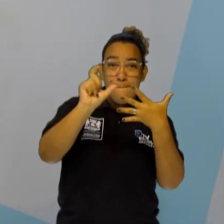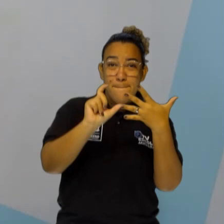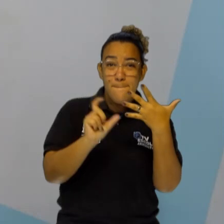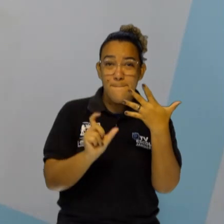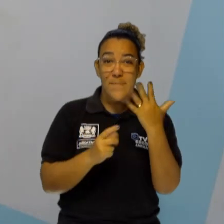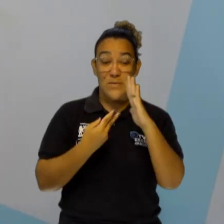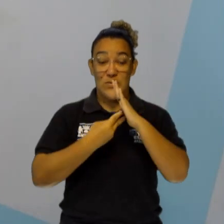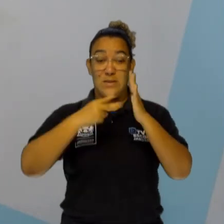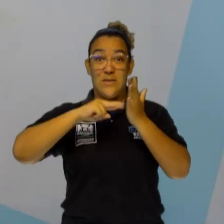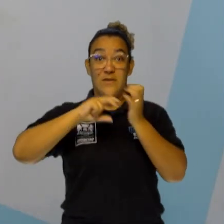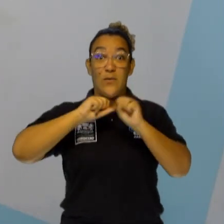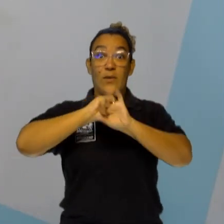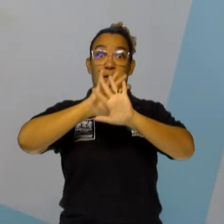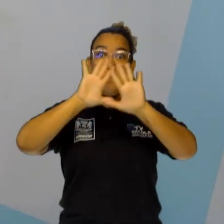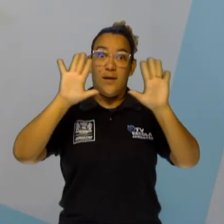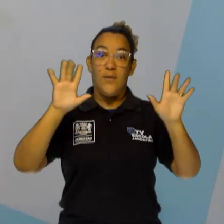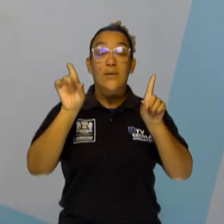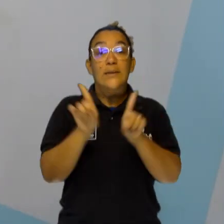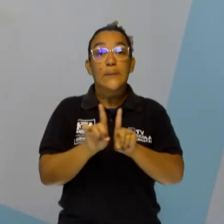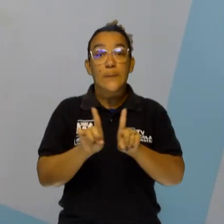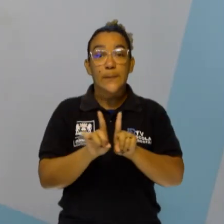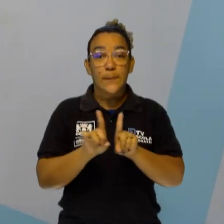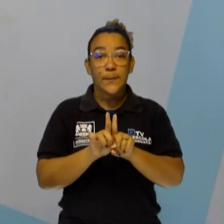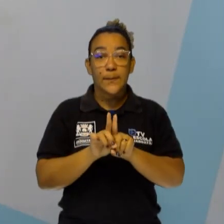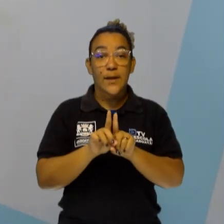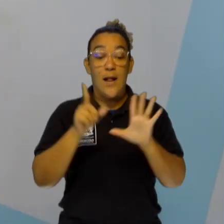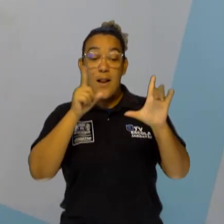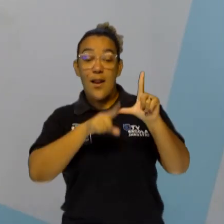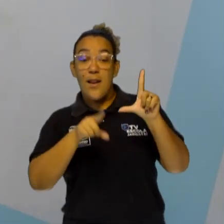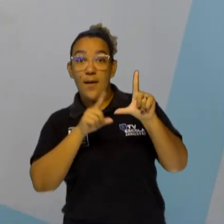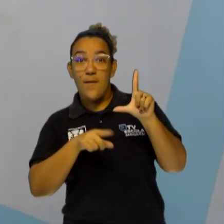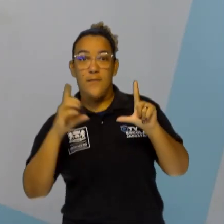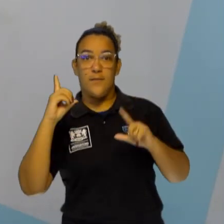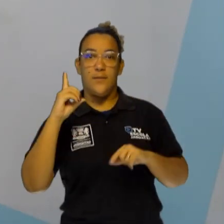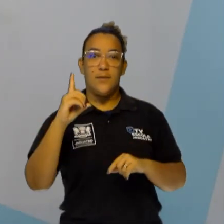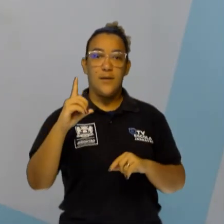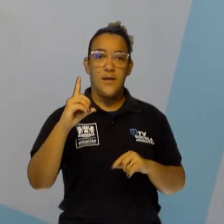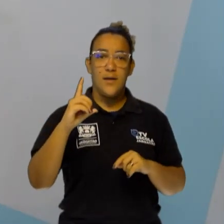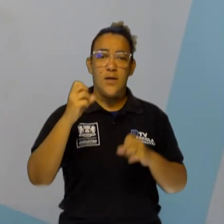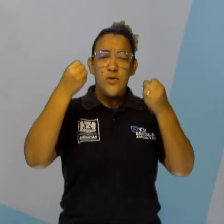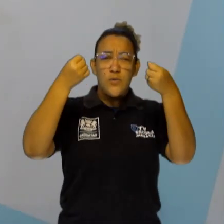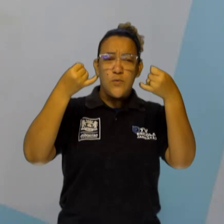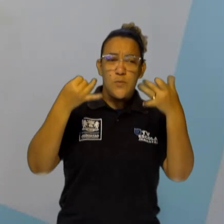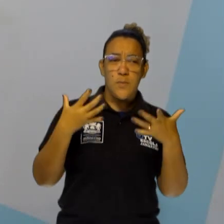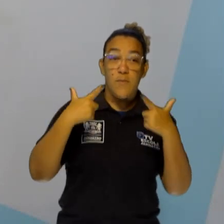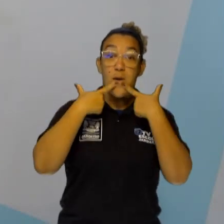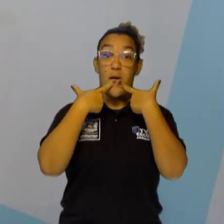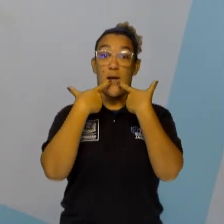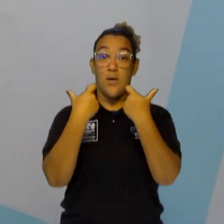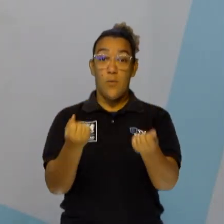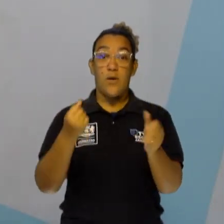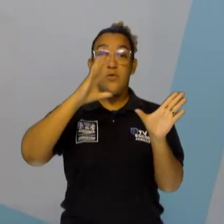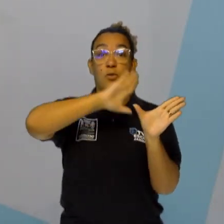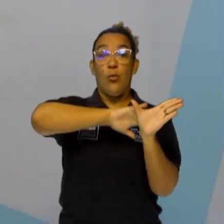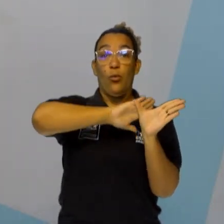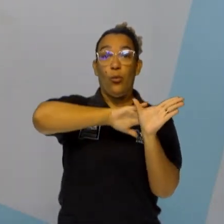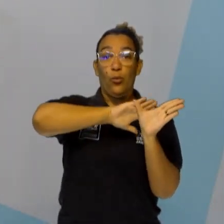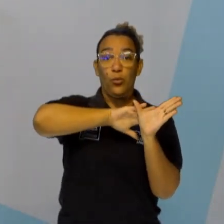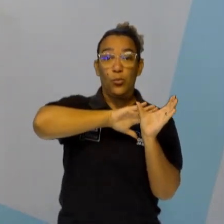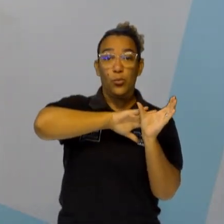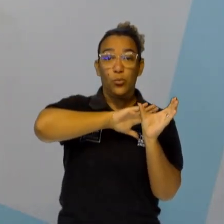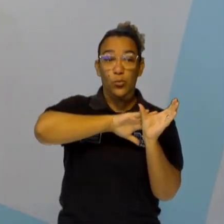significado. Além disso, esse item D fala para a gente sobre linguagem conotativa, né? Ele fala que a linguagem